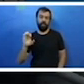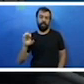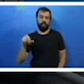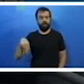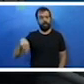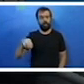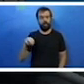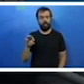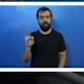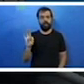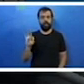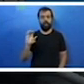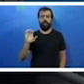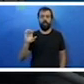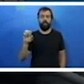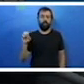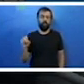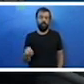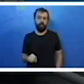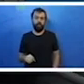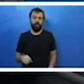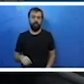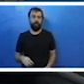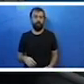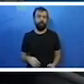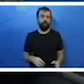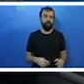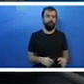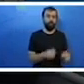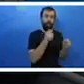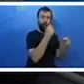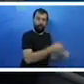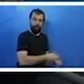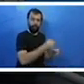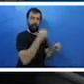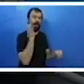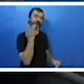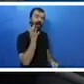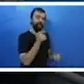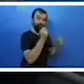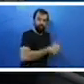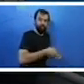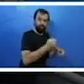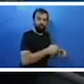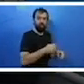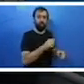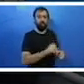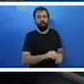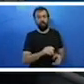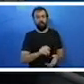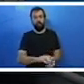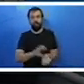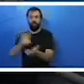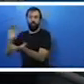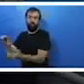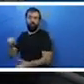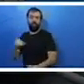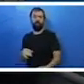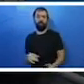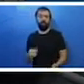das minas começou a se cobrar impostos para a coroa portuguesa.